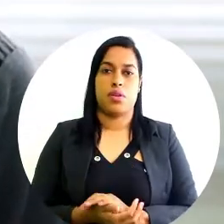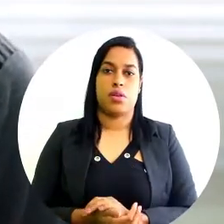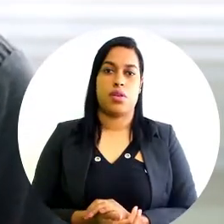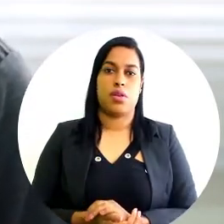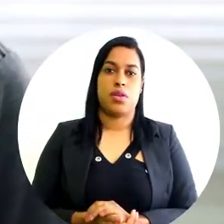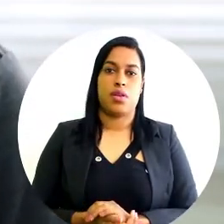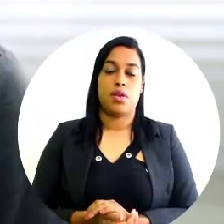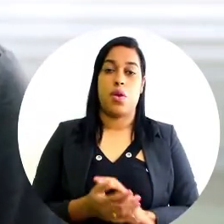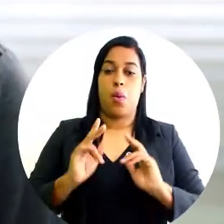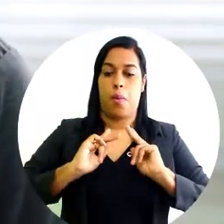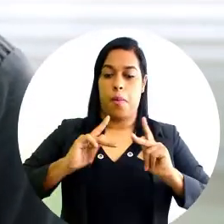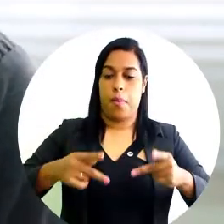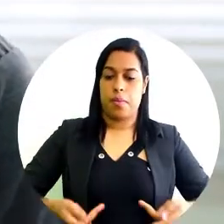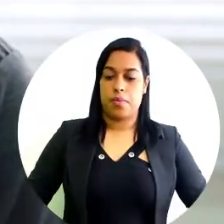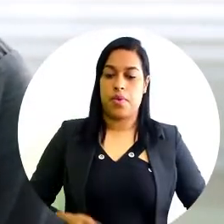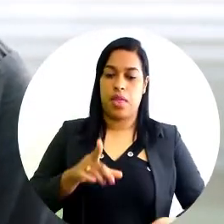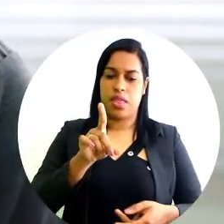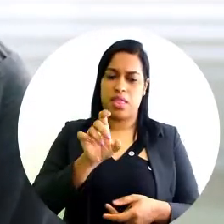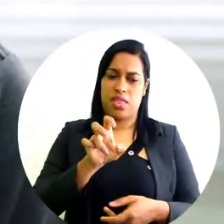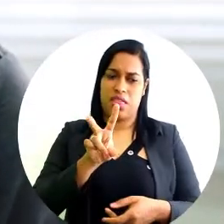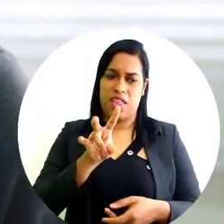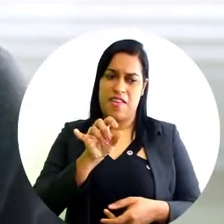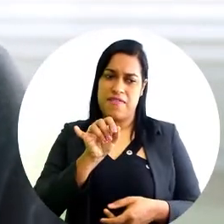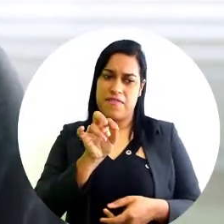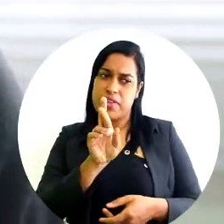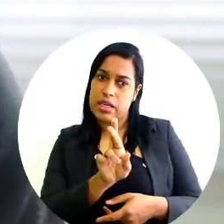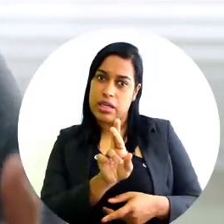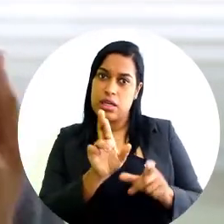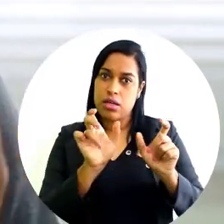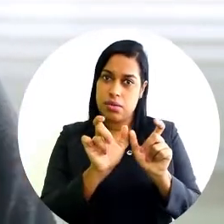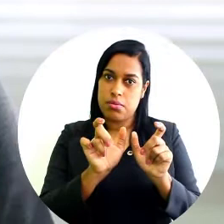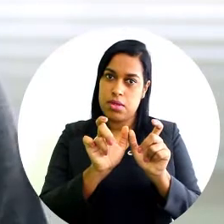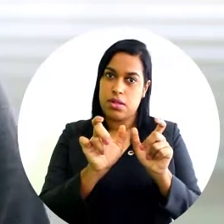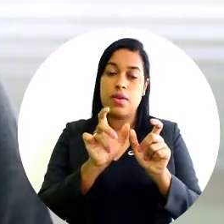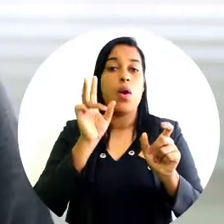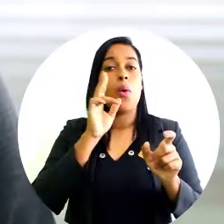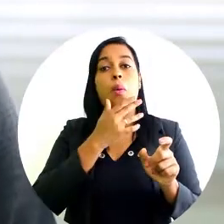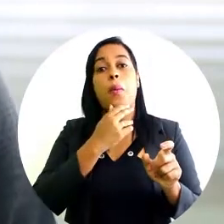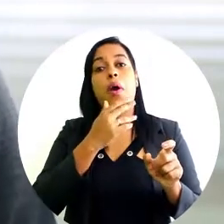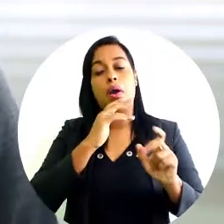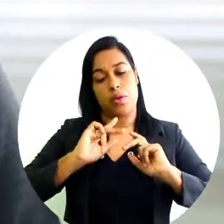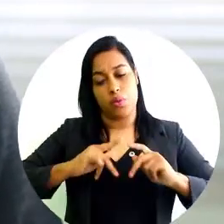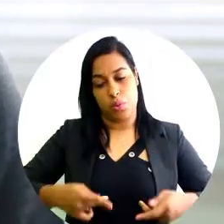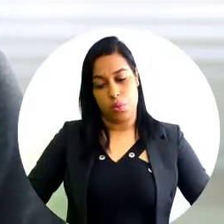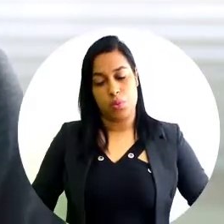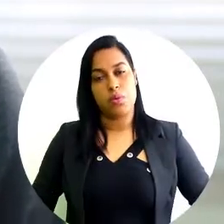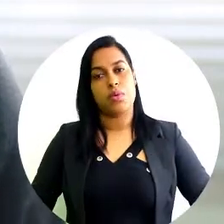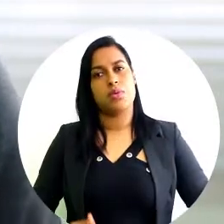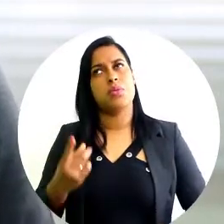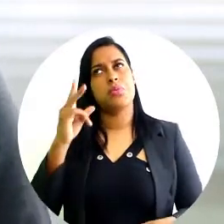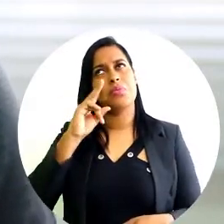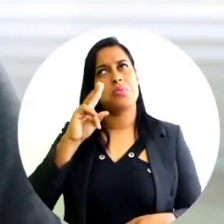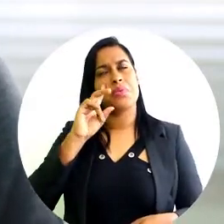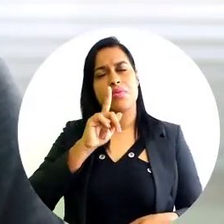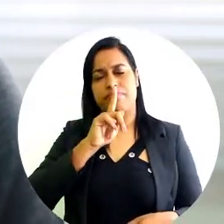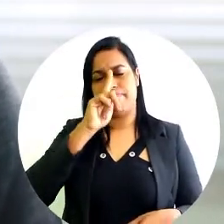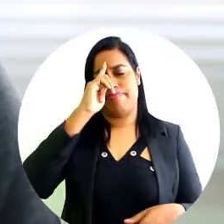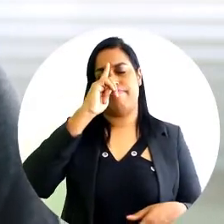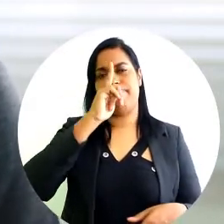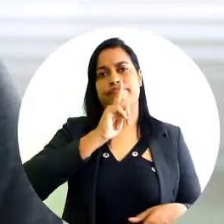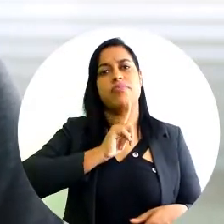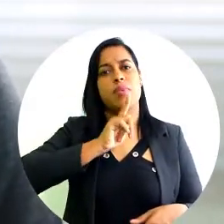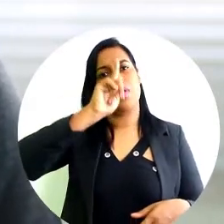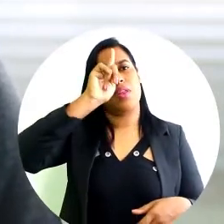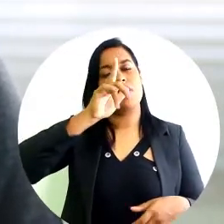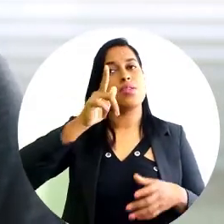o devir humano. Para falar sobre devir, a gente tem que voltar um pouco na história. Temos que regressar para a